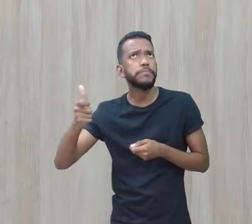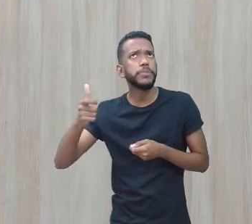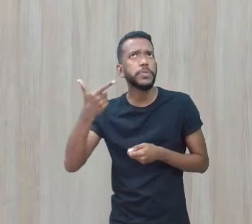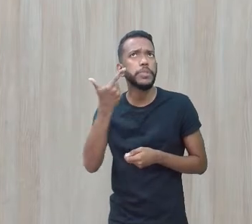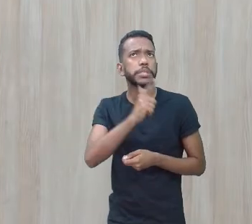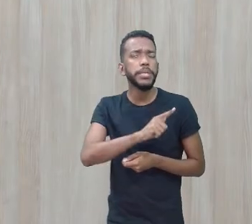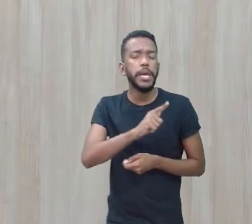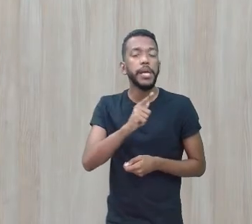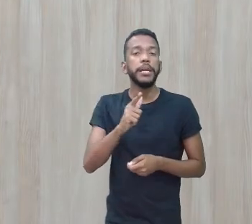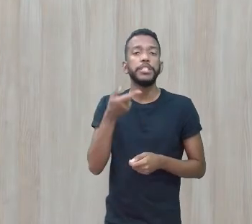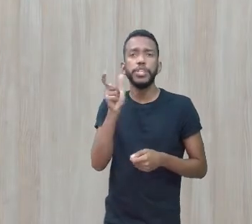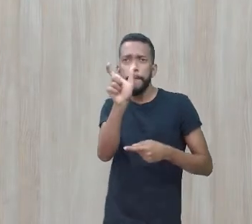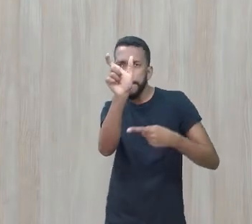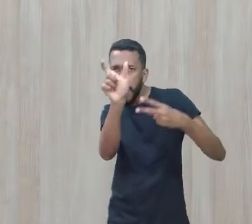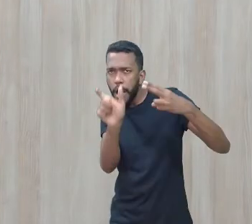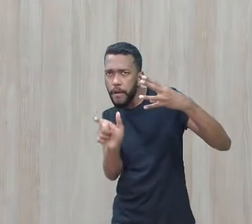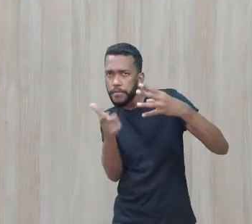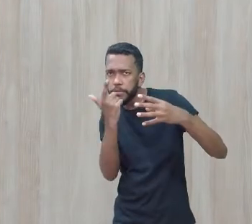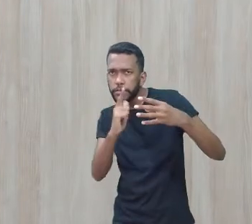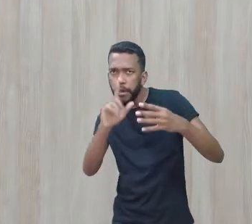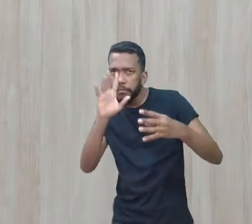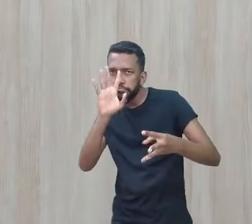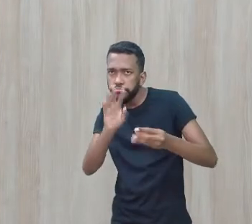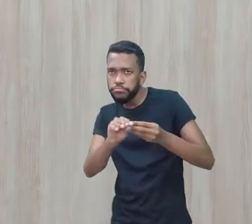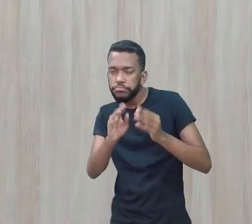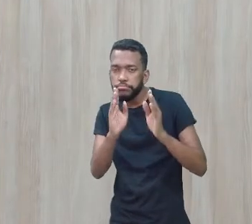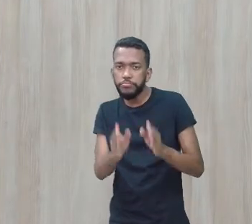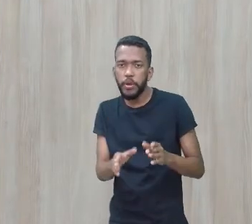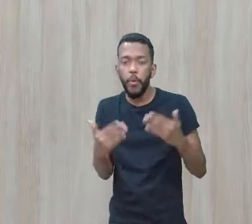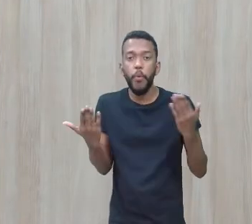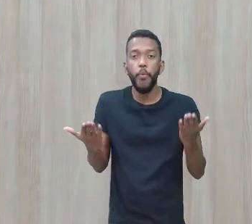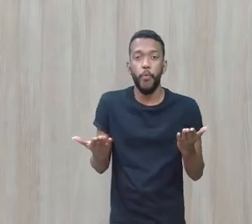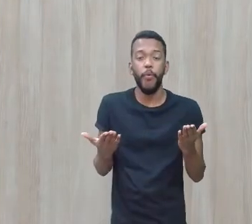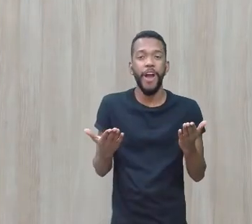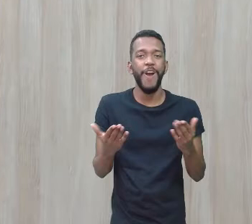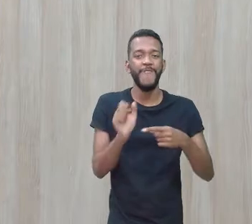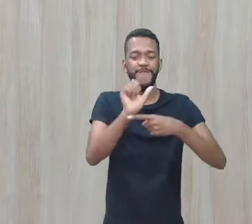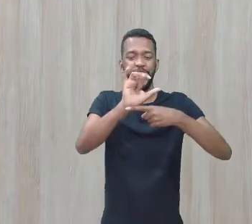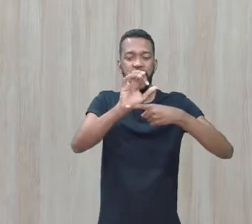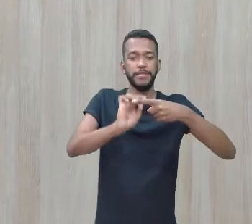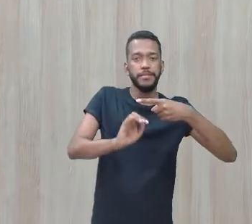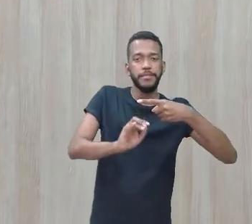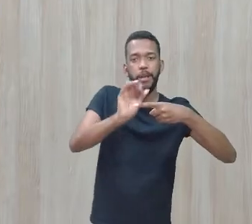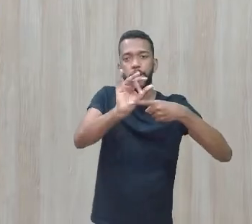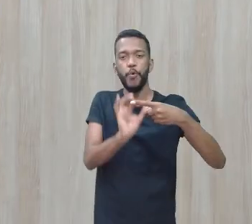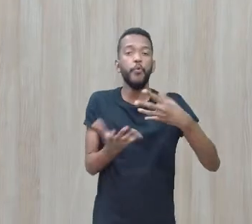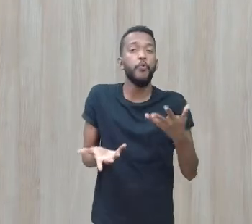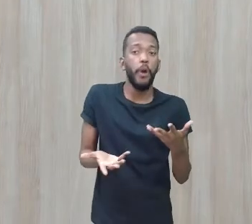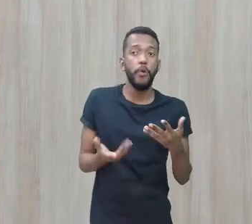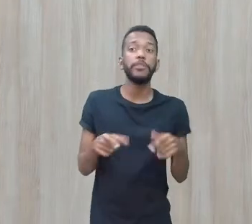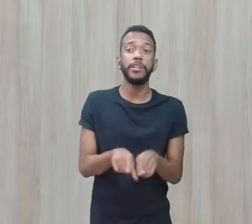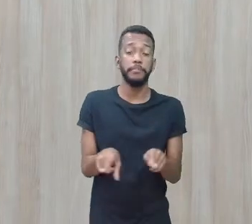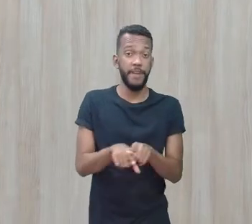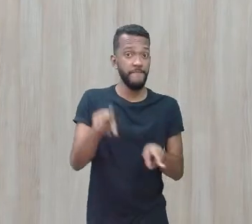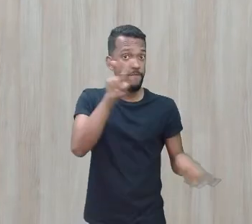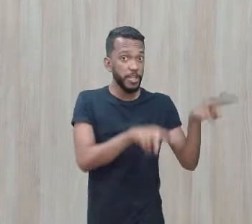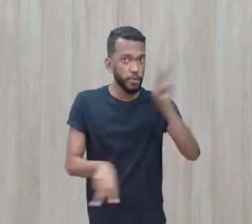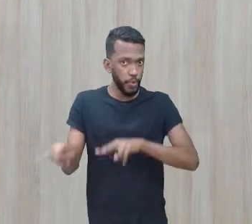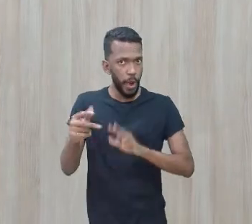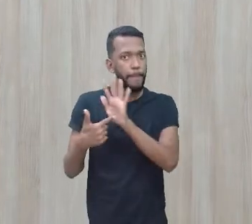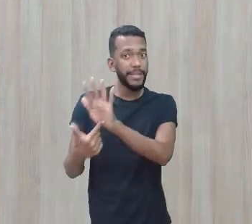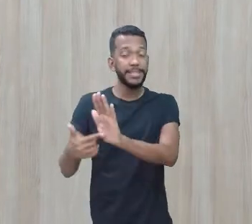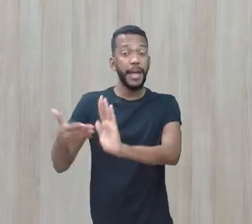vou relacionar esses valores, né, essas frações? Antes de eu apresentar a parte visual, a gente já